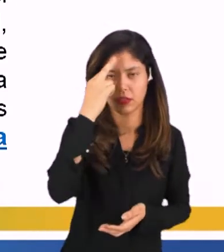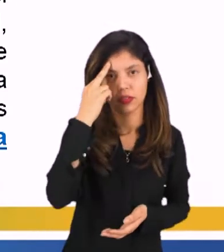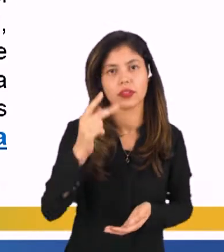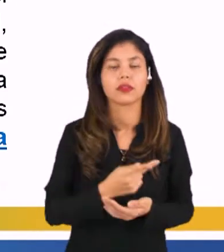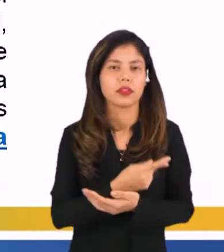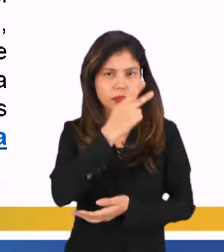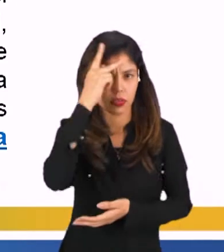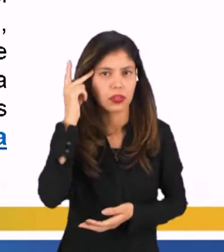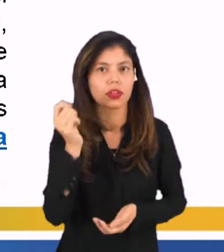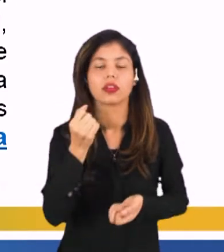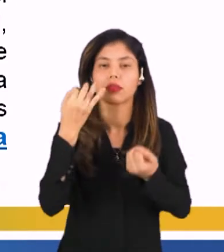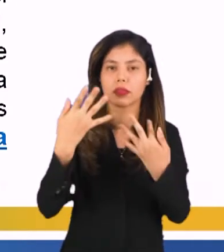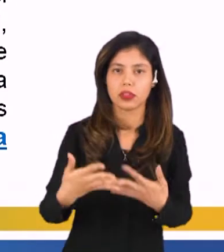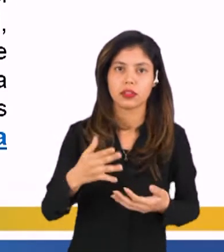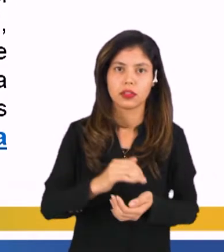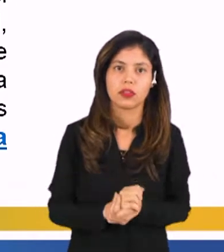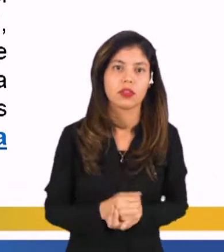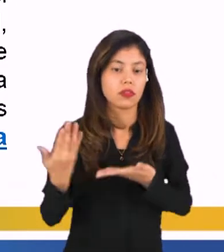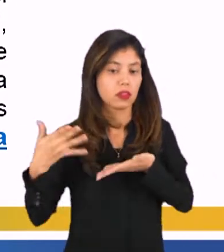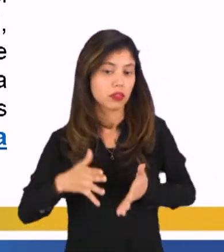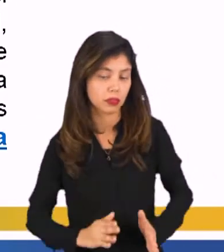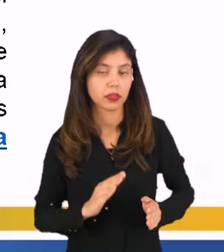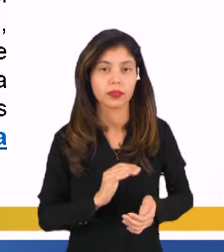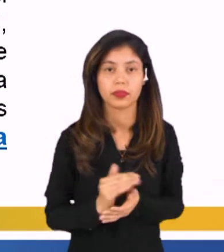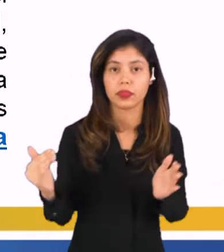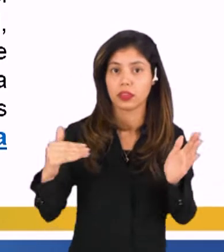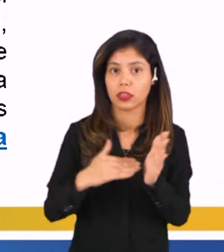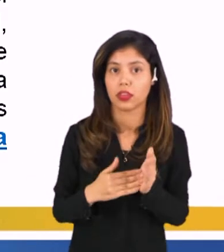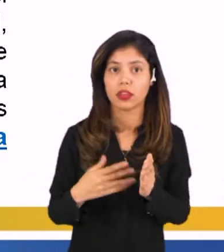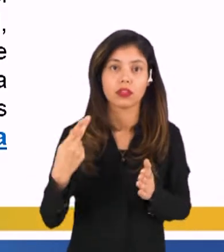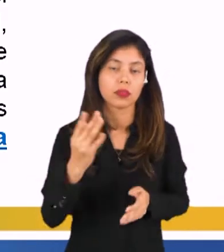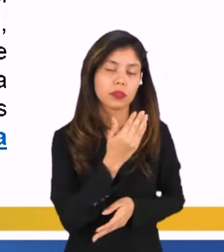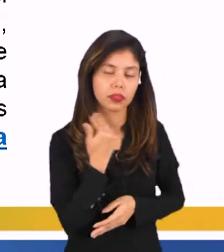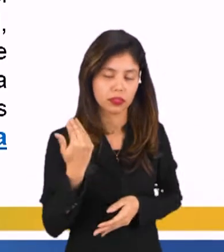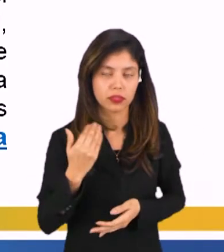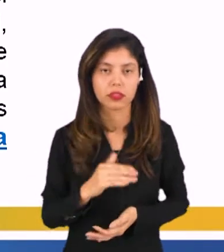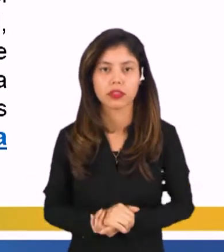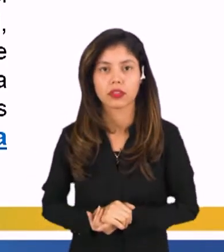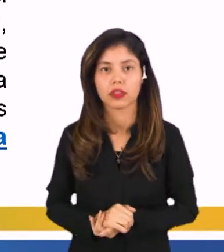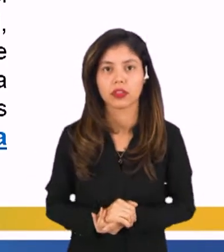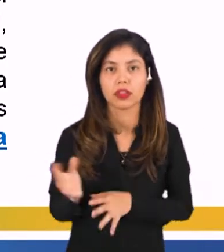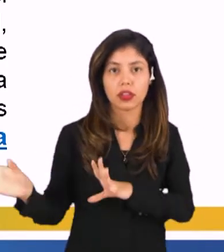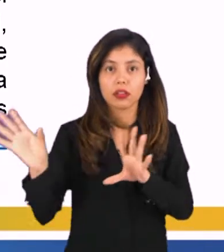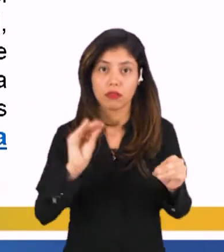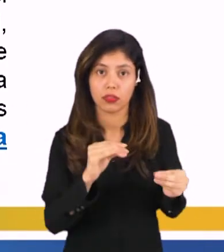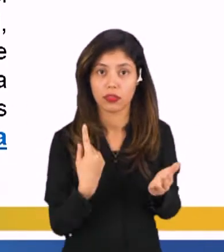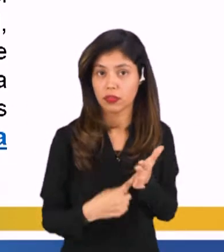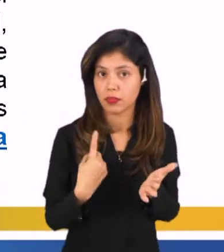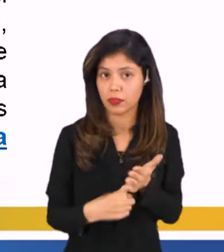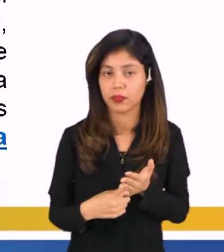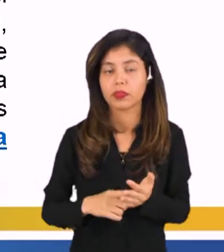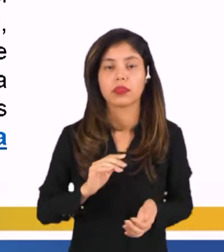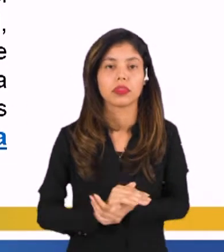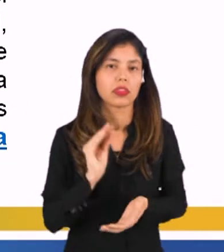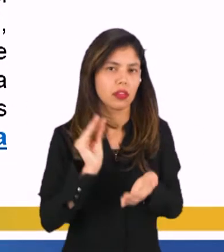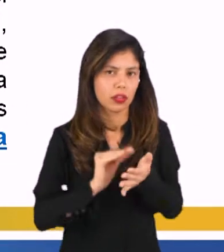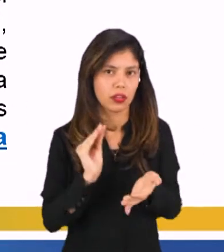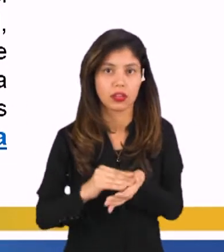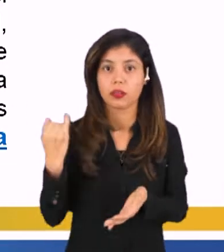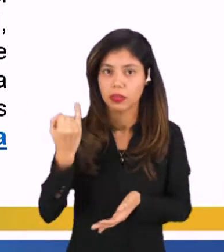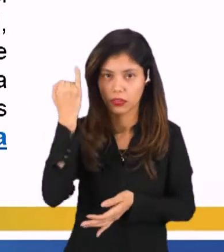pessoa, que é narrada desde o seu nascimento até a sua morte, levando em consideração fatos